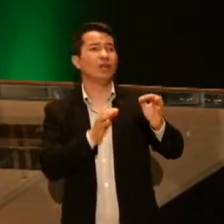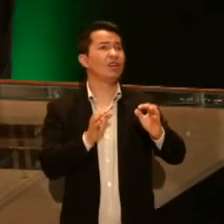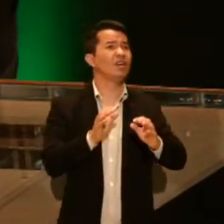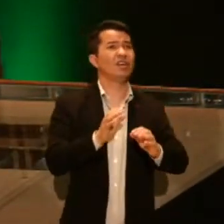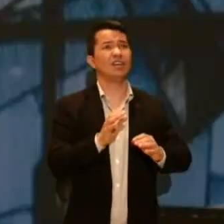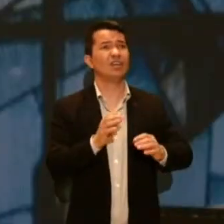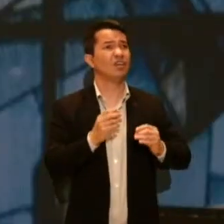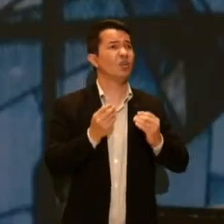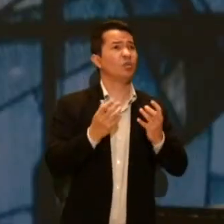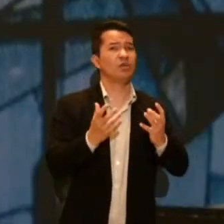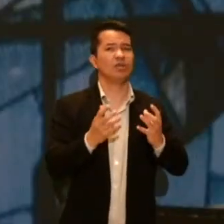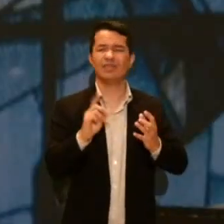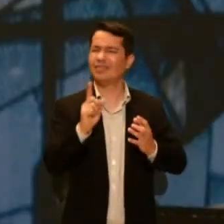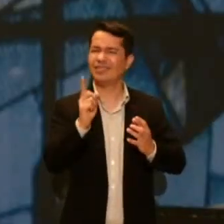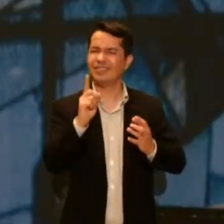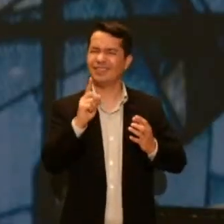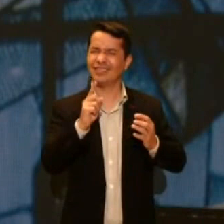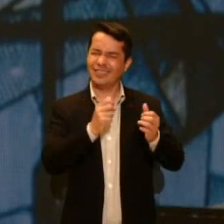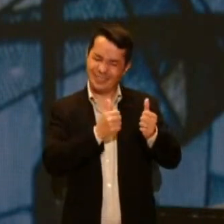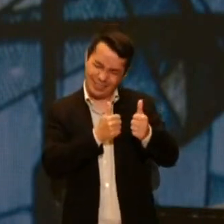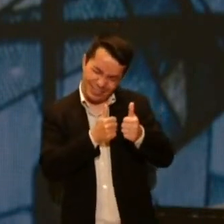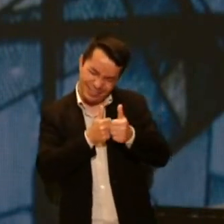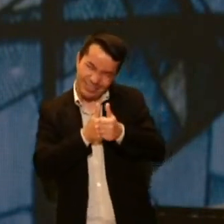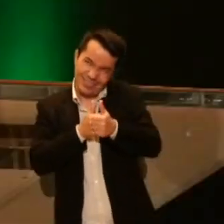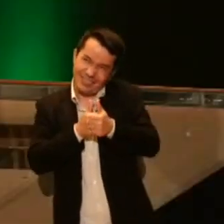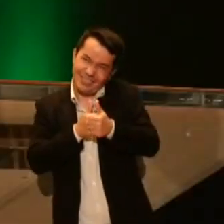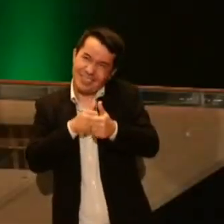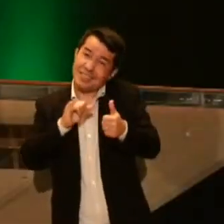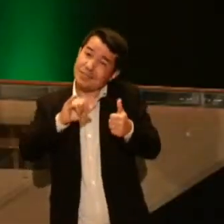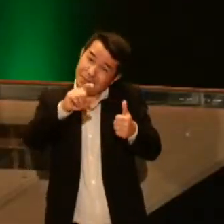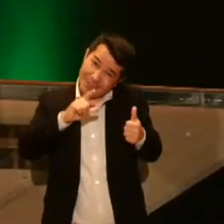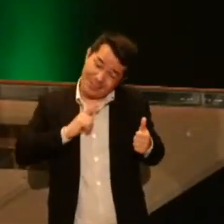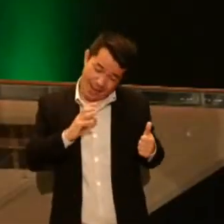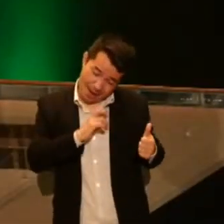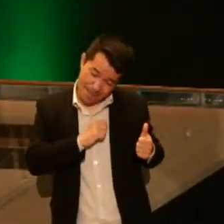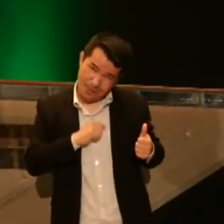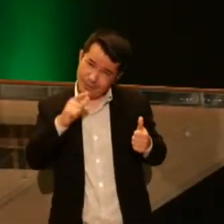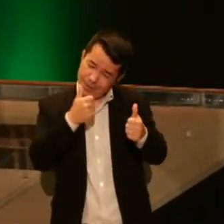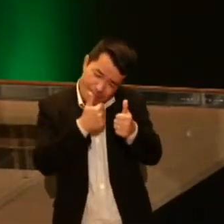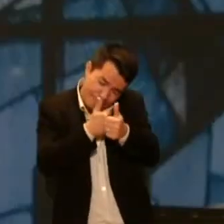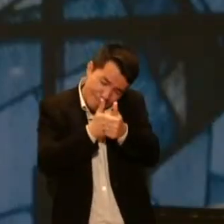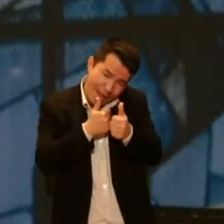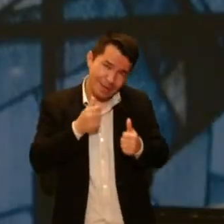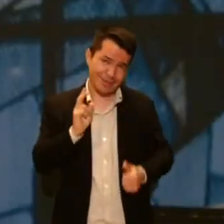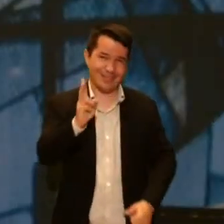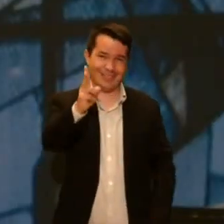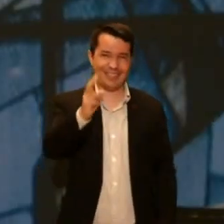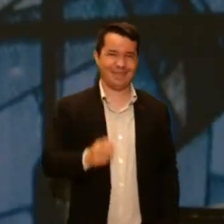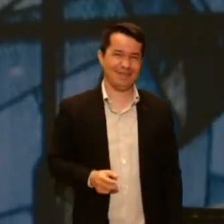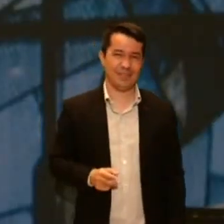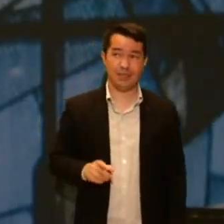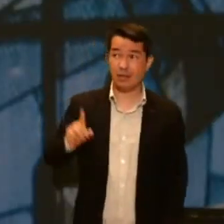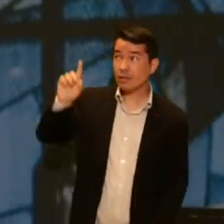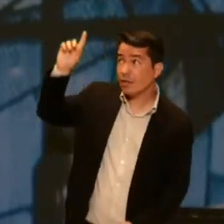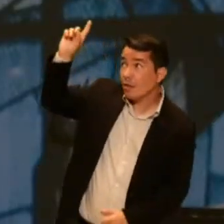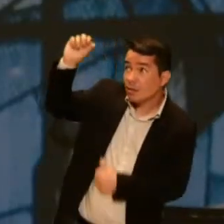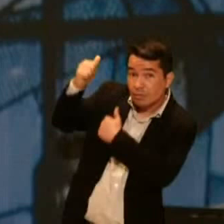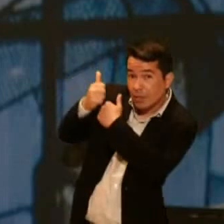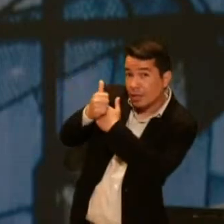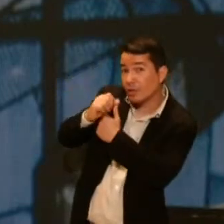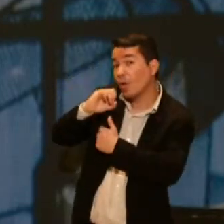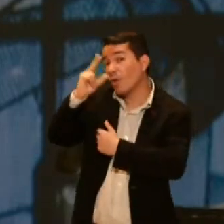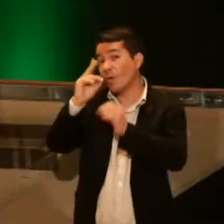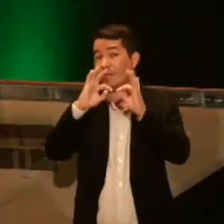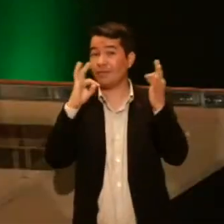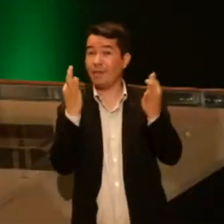pela atitude do nosso coração, seja para com Deus ou seja para com os nossos queridos.